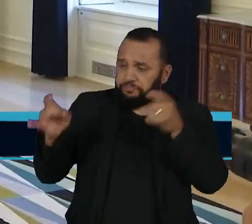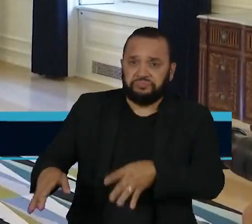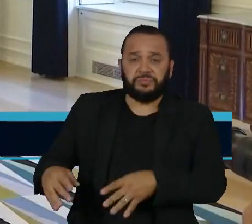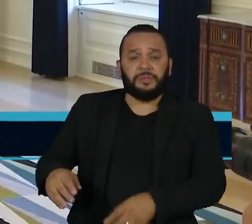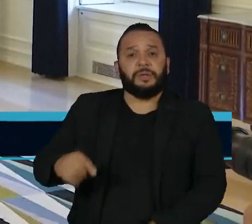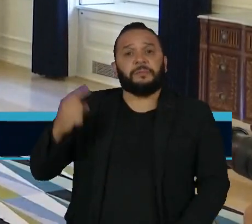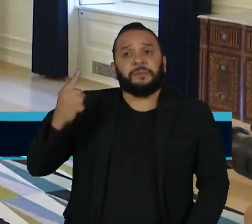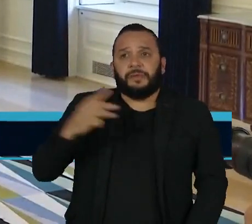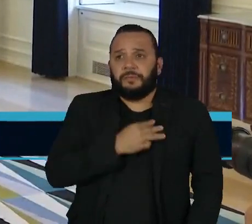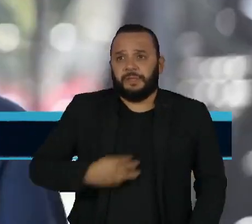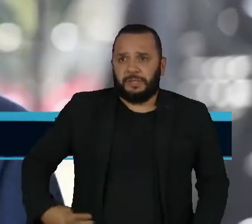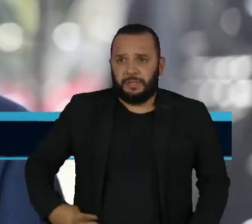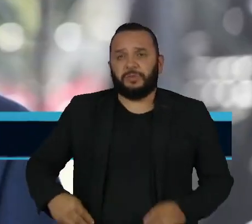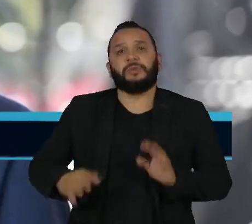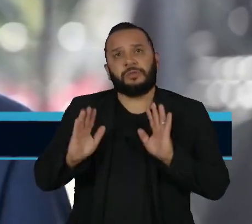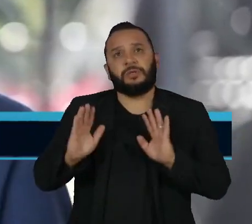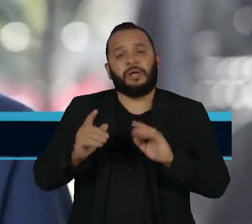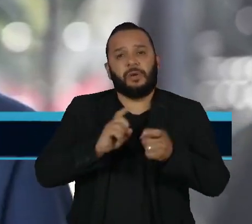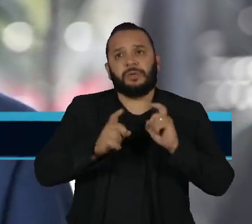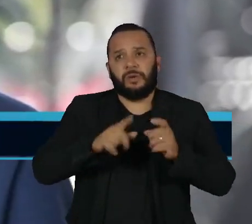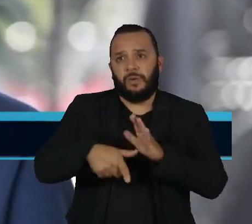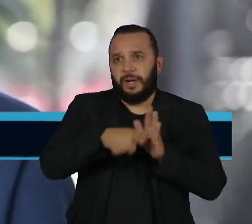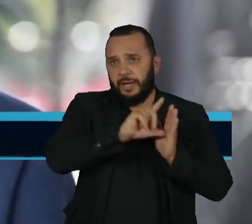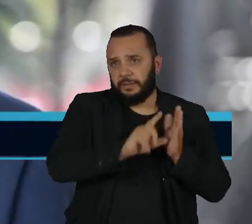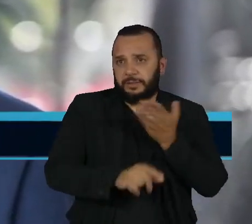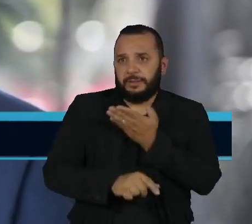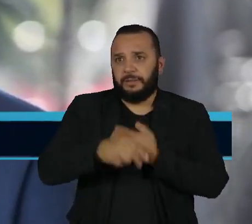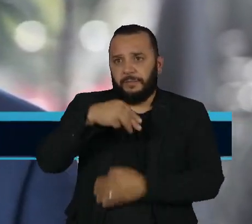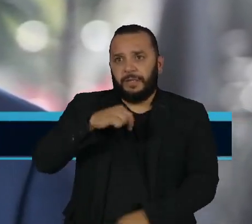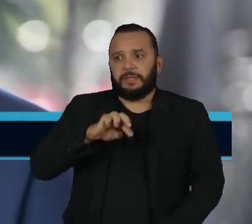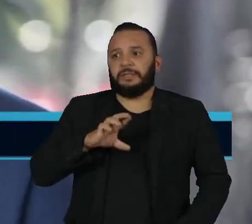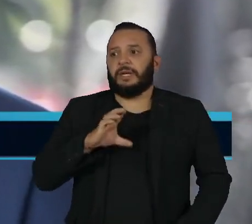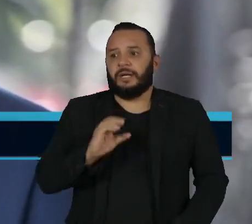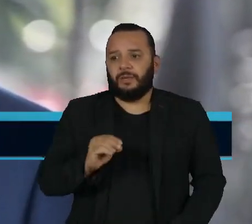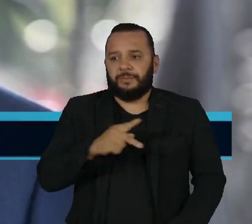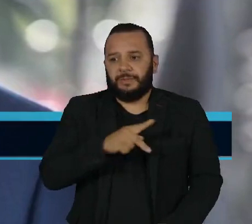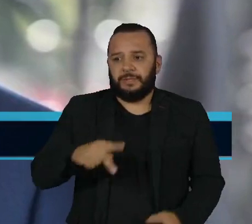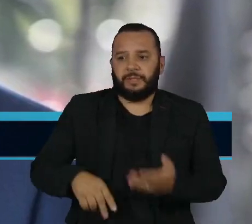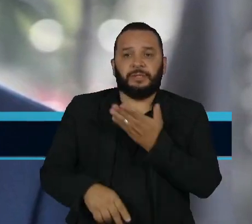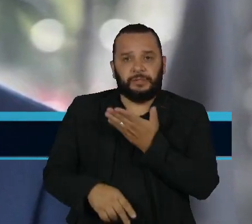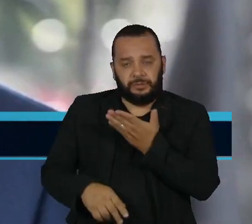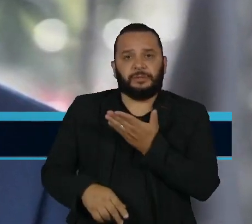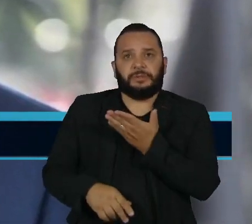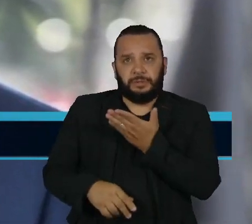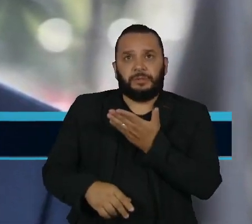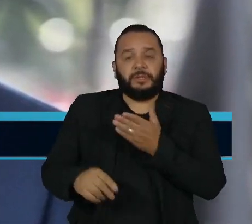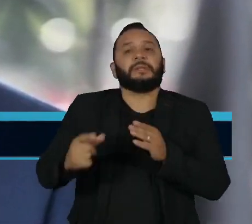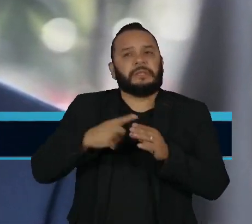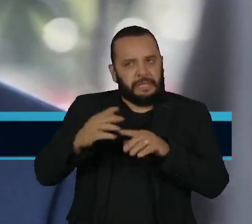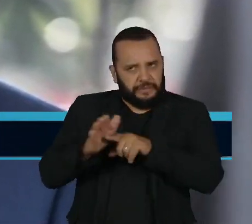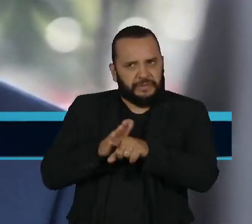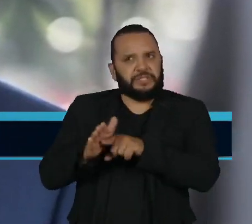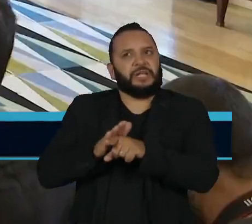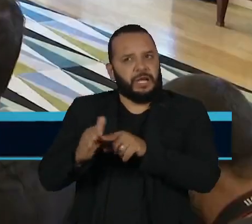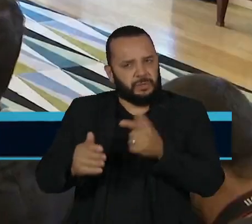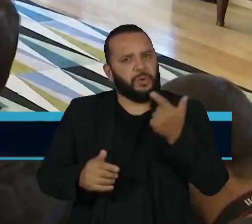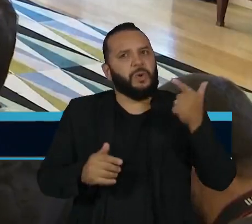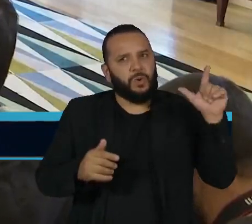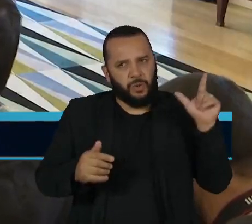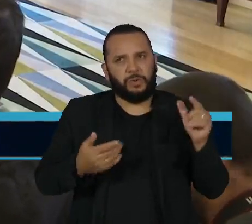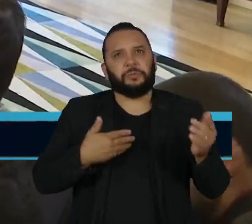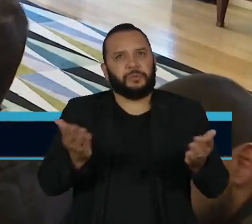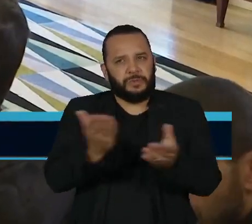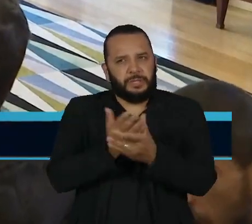primeiro-ministro disse ter se reunido antes com o presidente Marcelo Rebelo de Souza, que também vem sendo investigado em outros processos